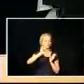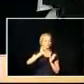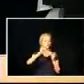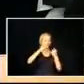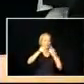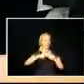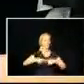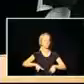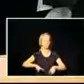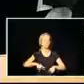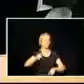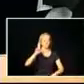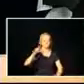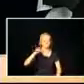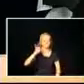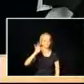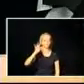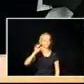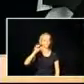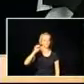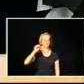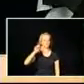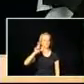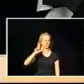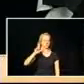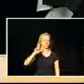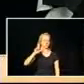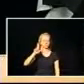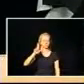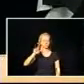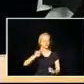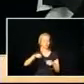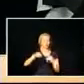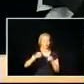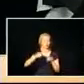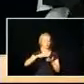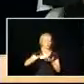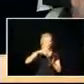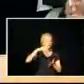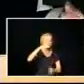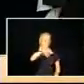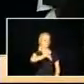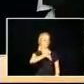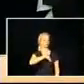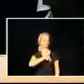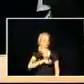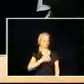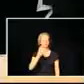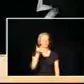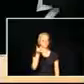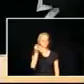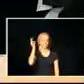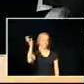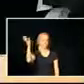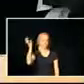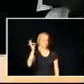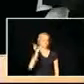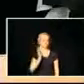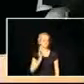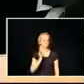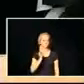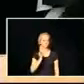a Universidade de Taubaté a conceder aumento aos seus funcionários, dizendo que a universidade não podia porque ela